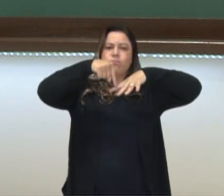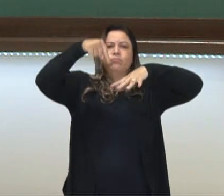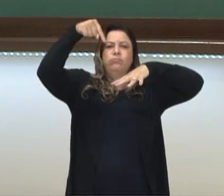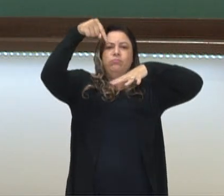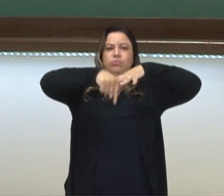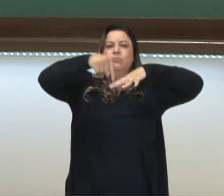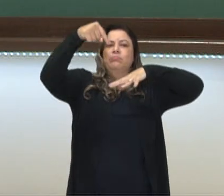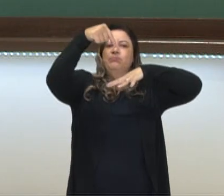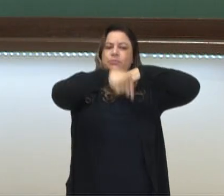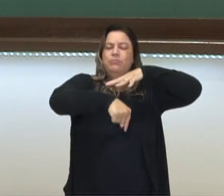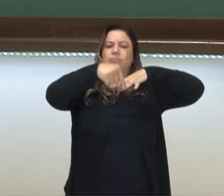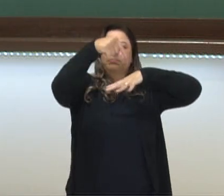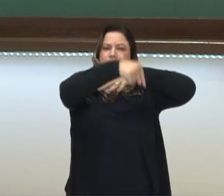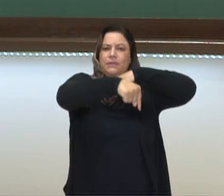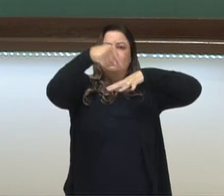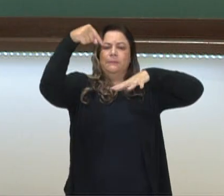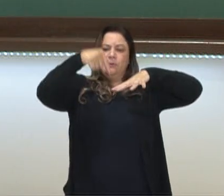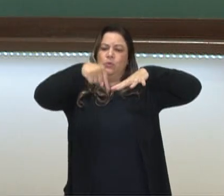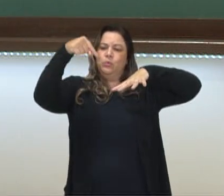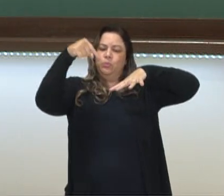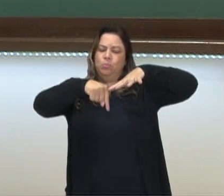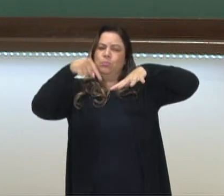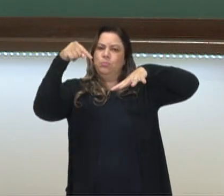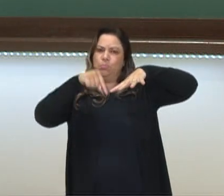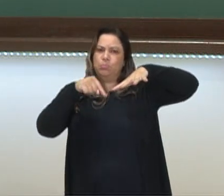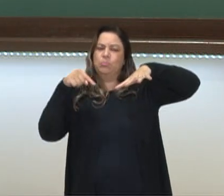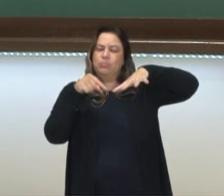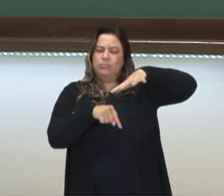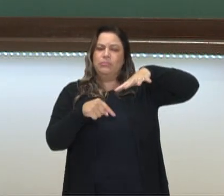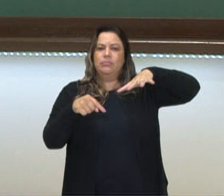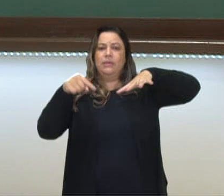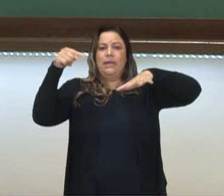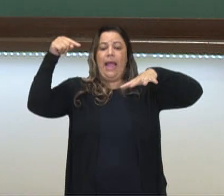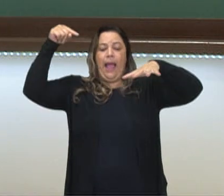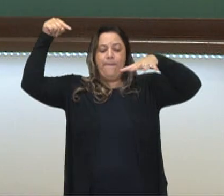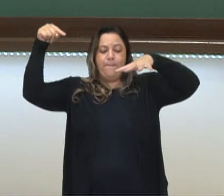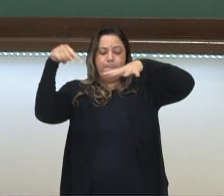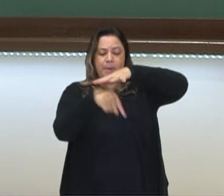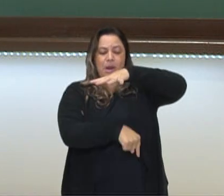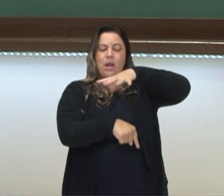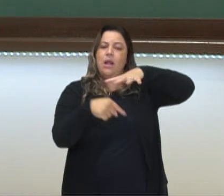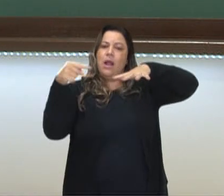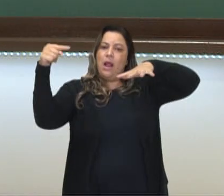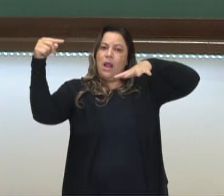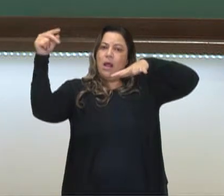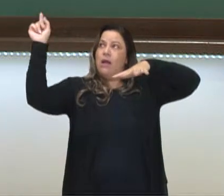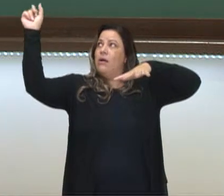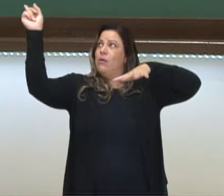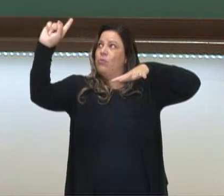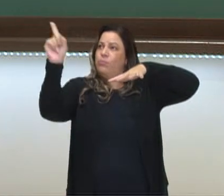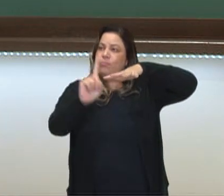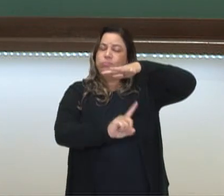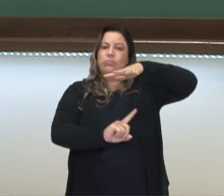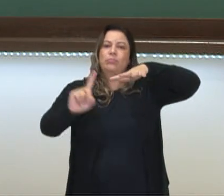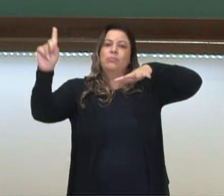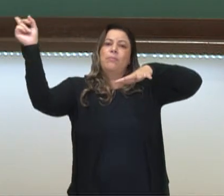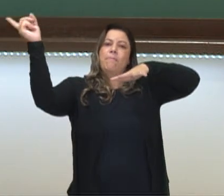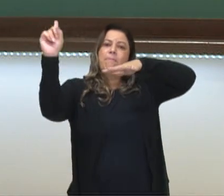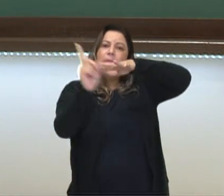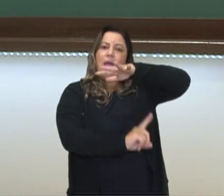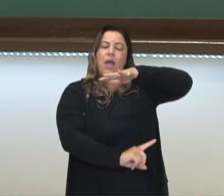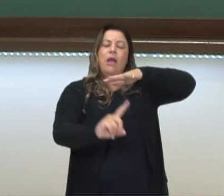camada, aonde a radiação emitida pelo Sol atingia diretamente a superfície do nosso planeta, causando uma série